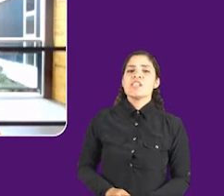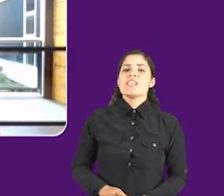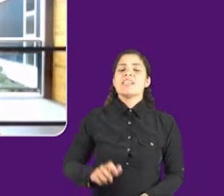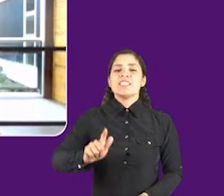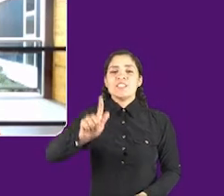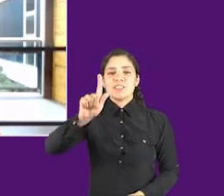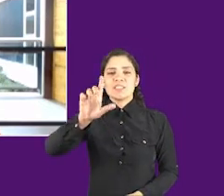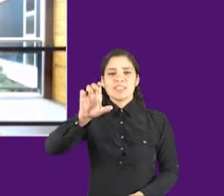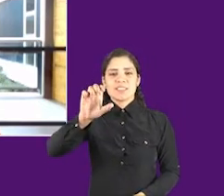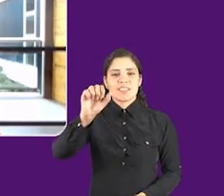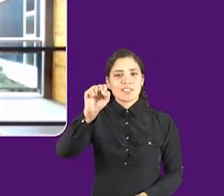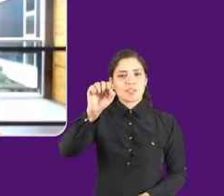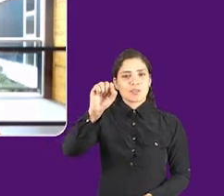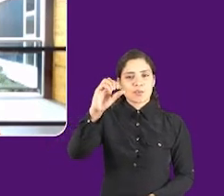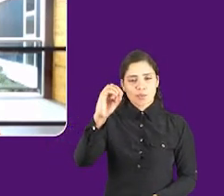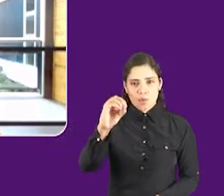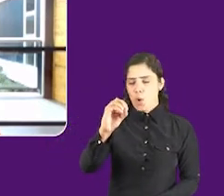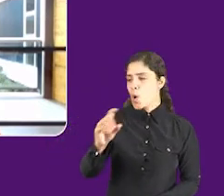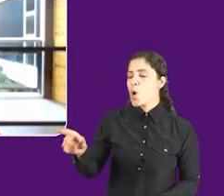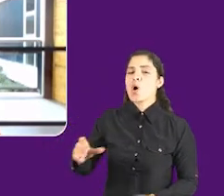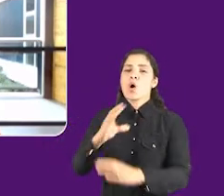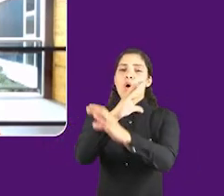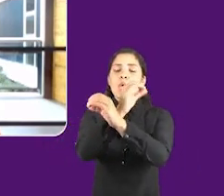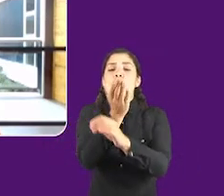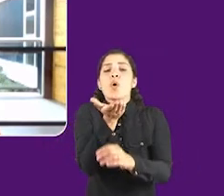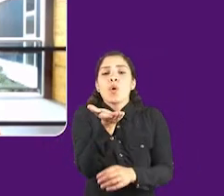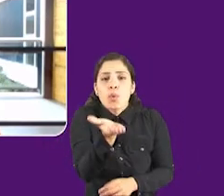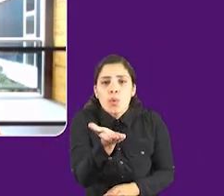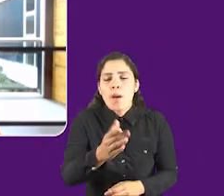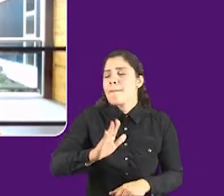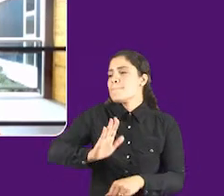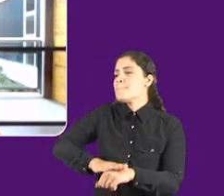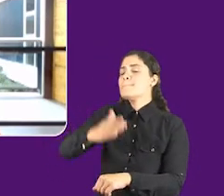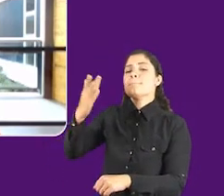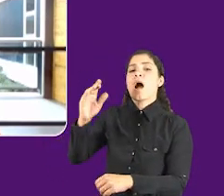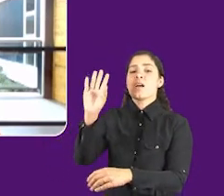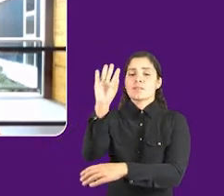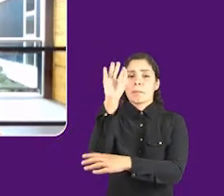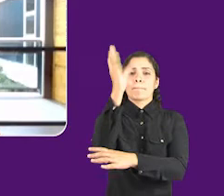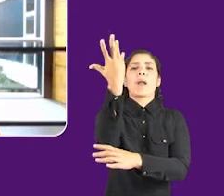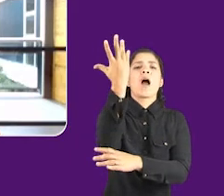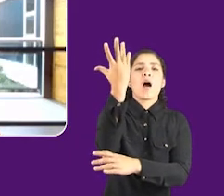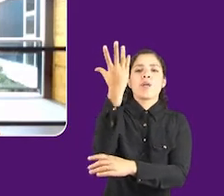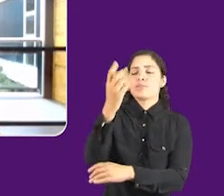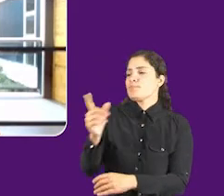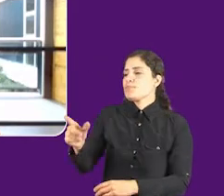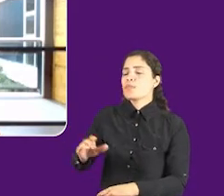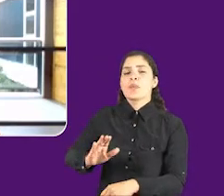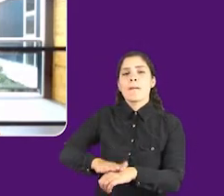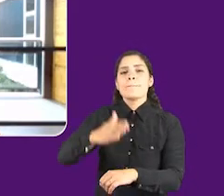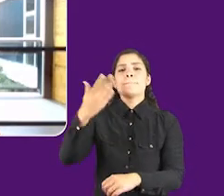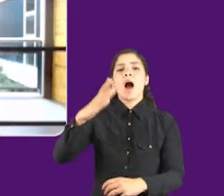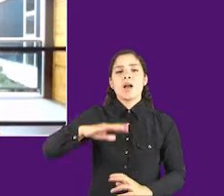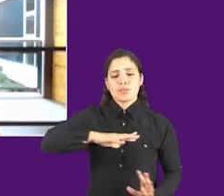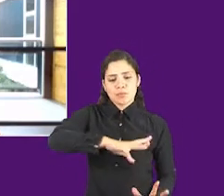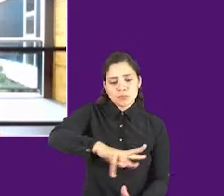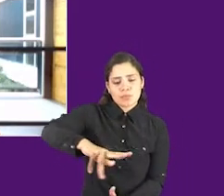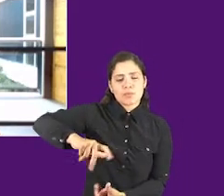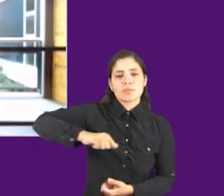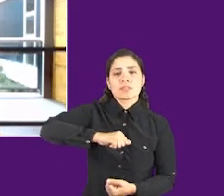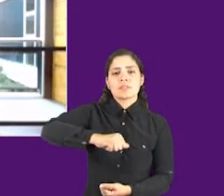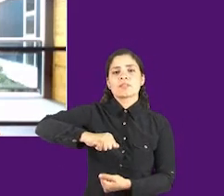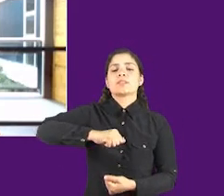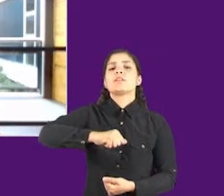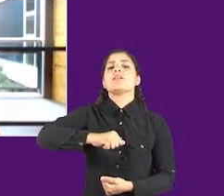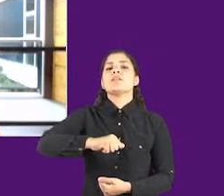muito mais o uso de madeira muito mais de de construção sustentável de certificação de lá bilização a